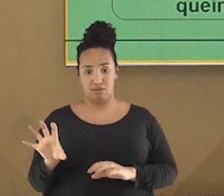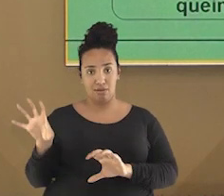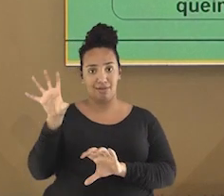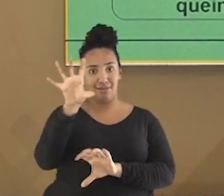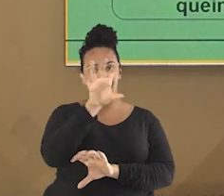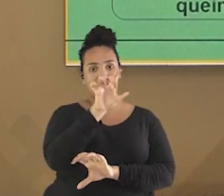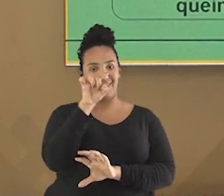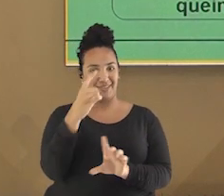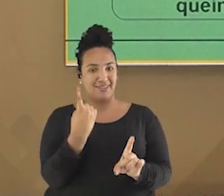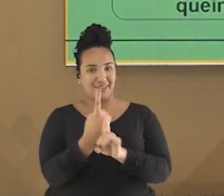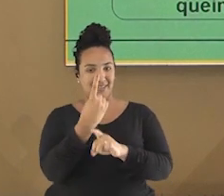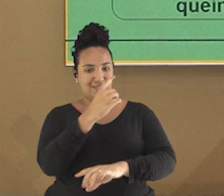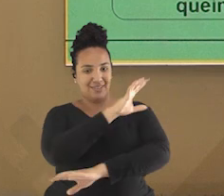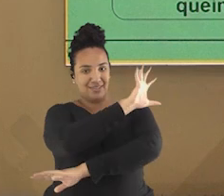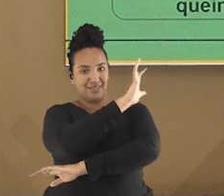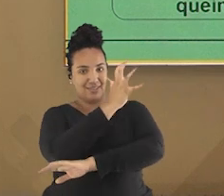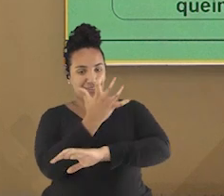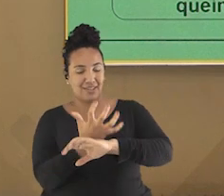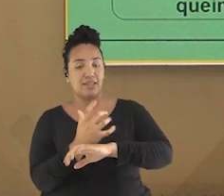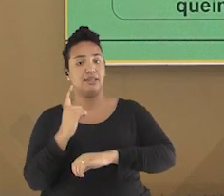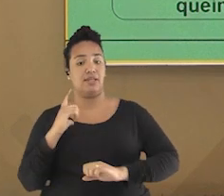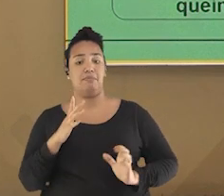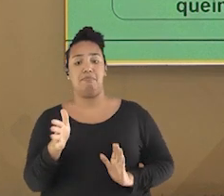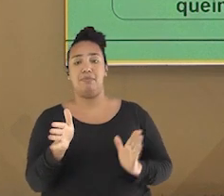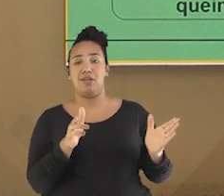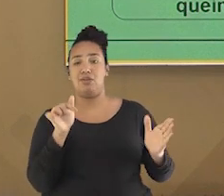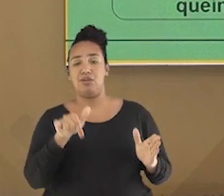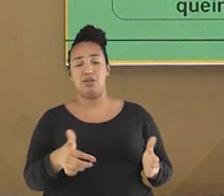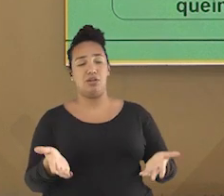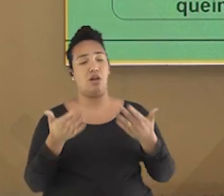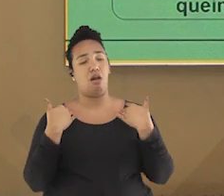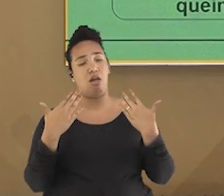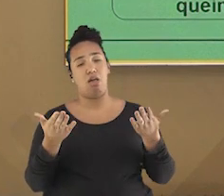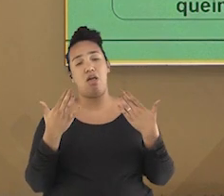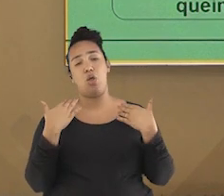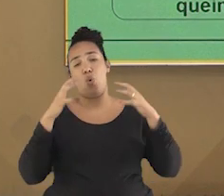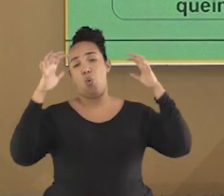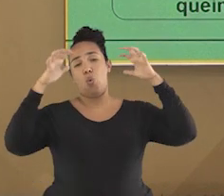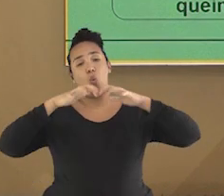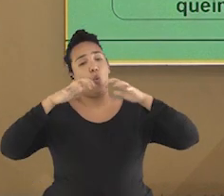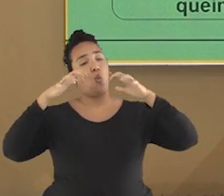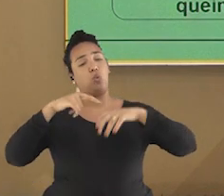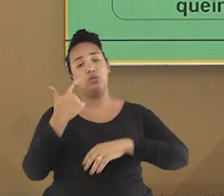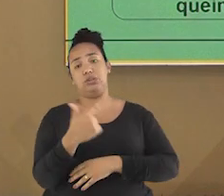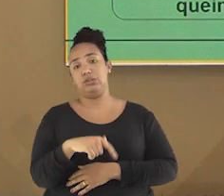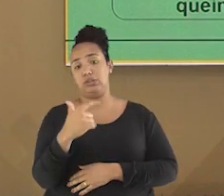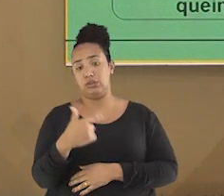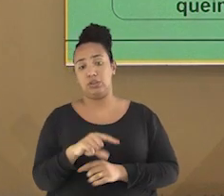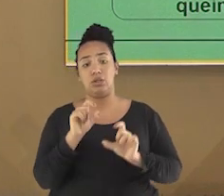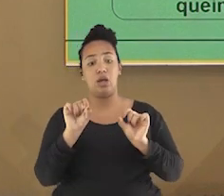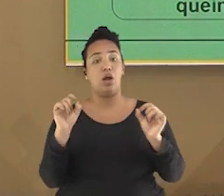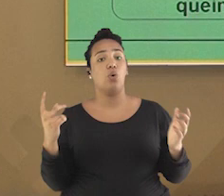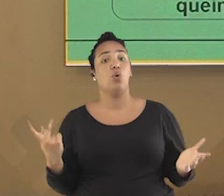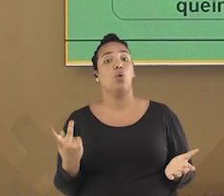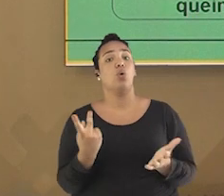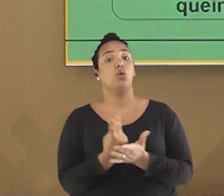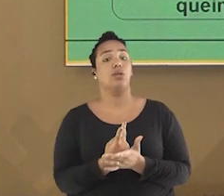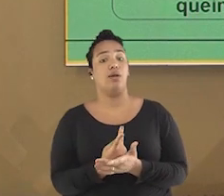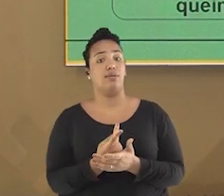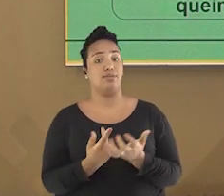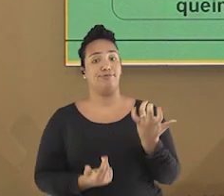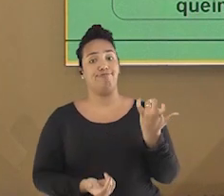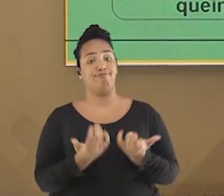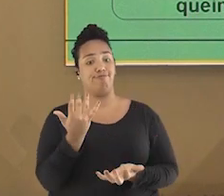clima está bem quente e seco, ou seja, sem chuvas, o que favorece a ocorrência